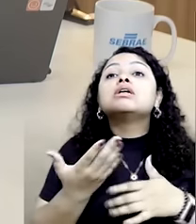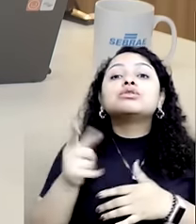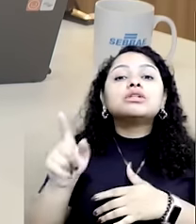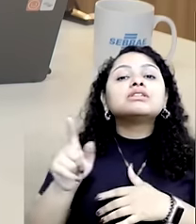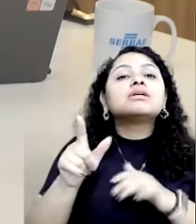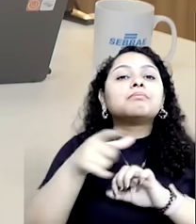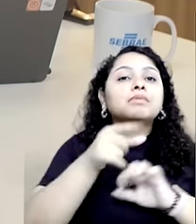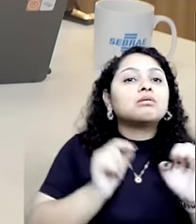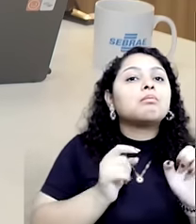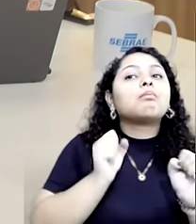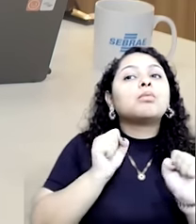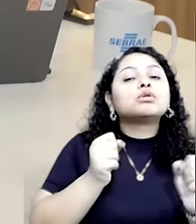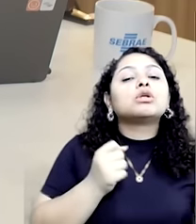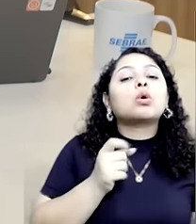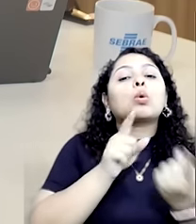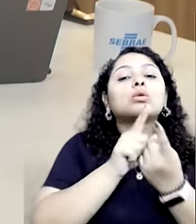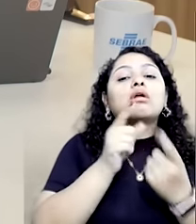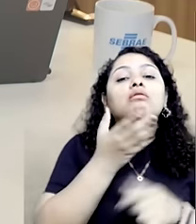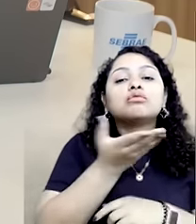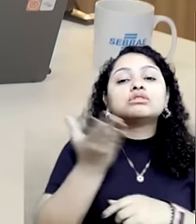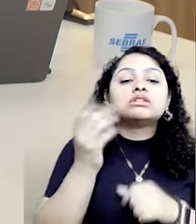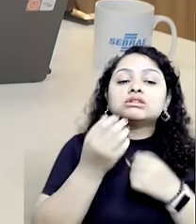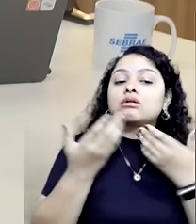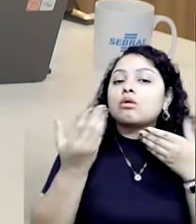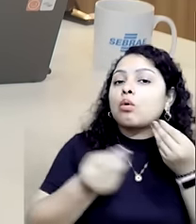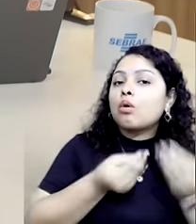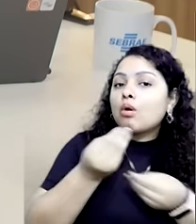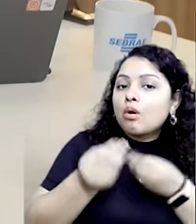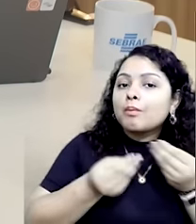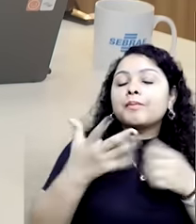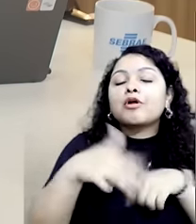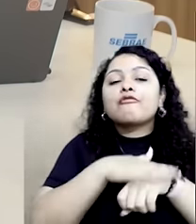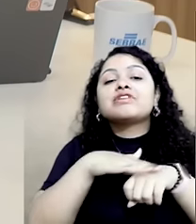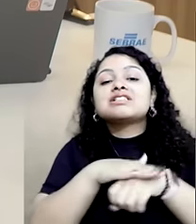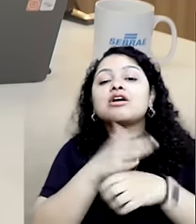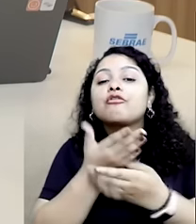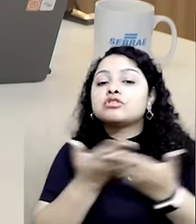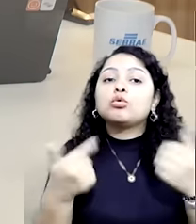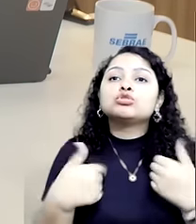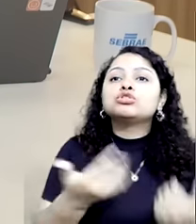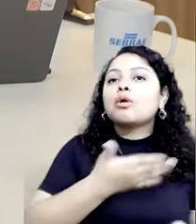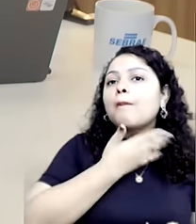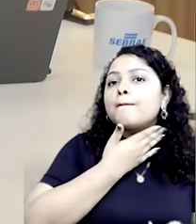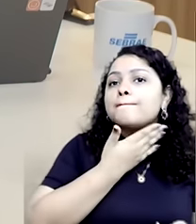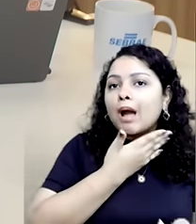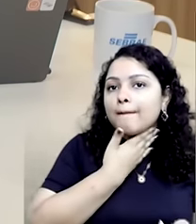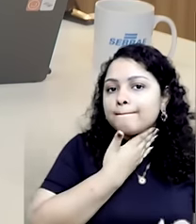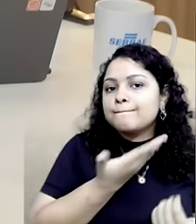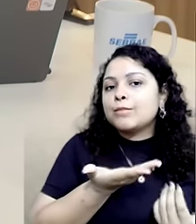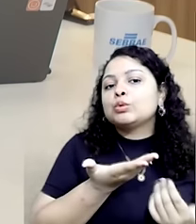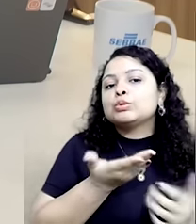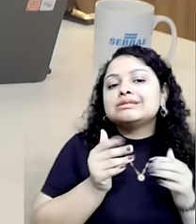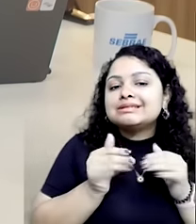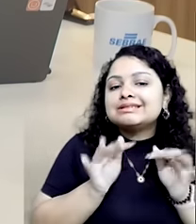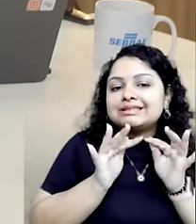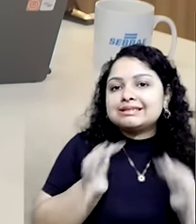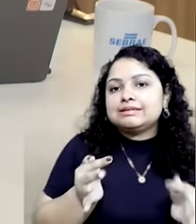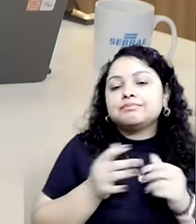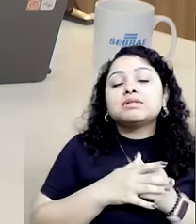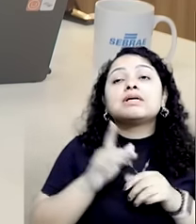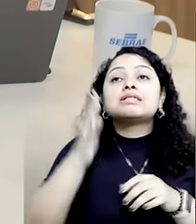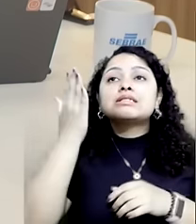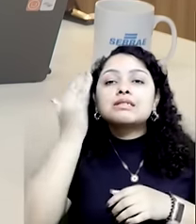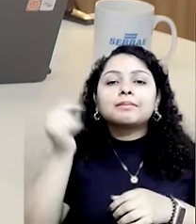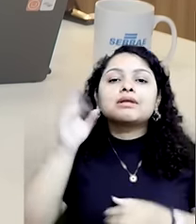essa conversa aqui é um papo mais introdutório mas a gente sabe que no nossos escritórios na nossa rede de atendimento a gente consegue se aprofundar um pouco mais